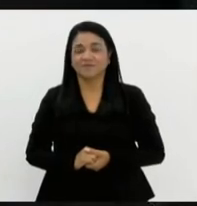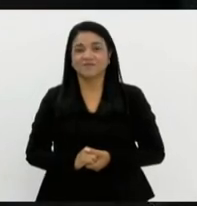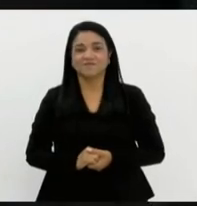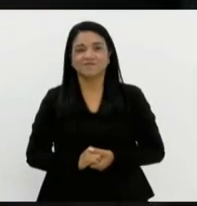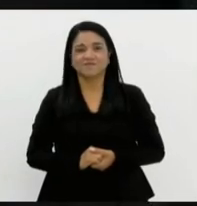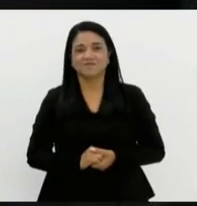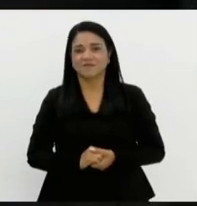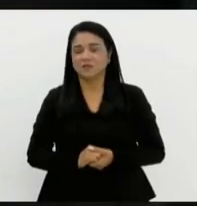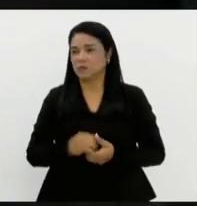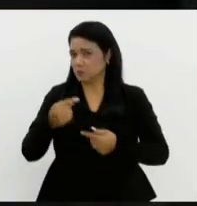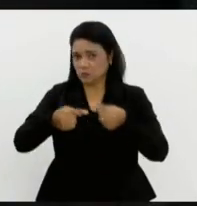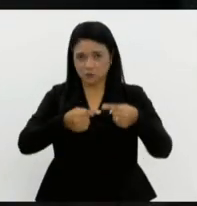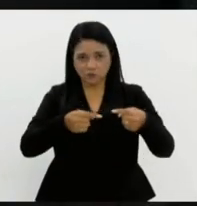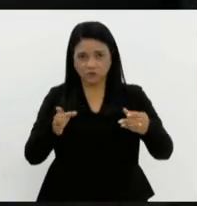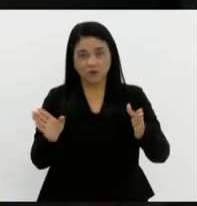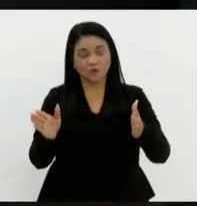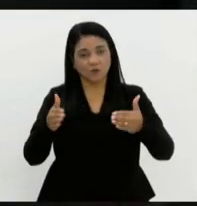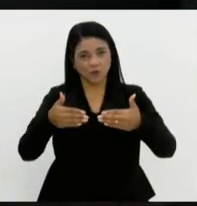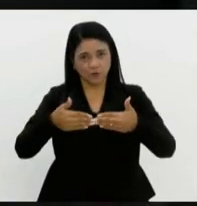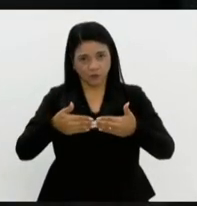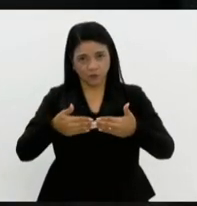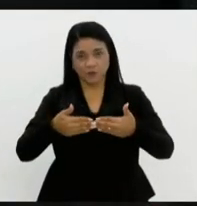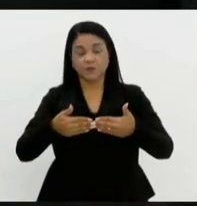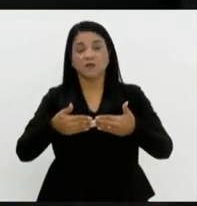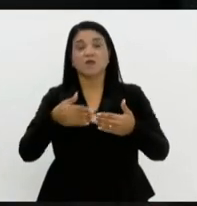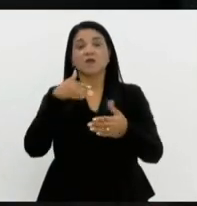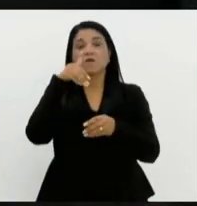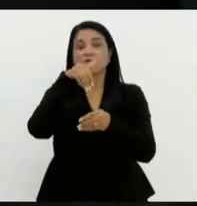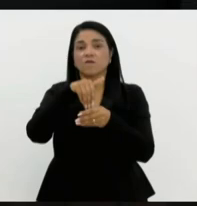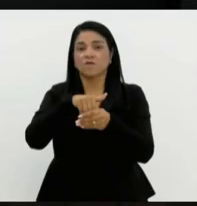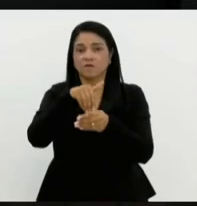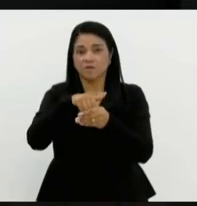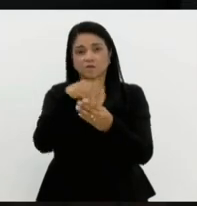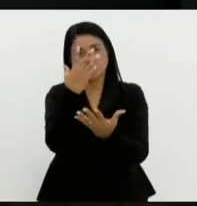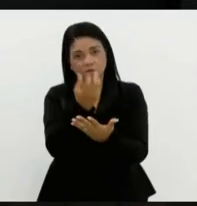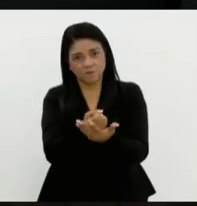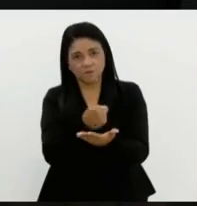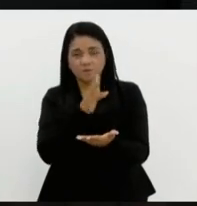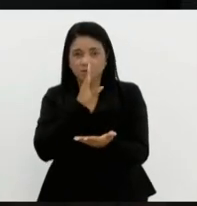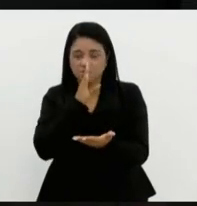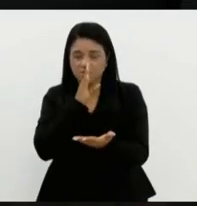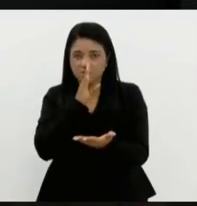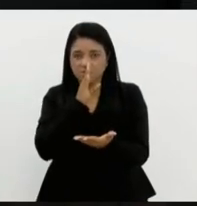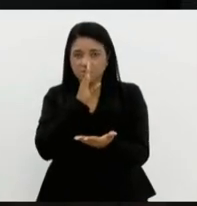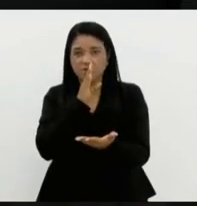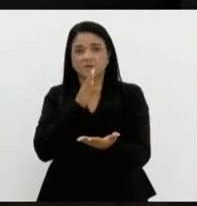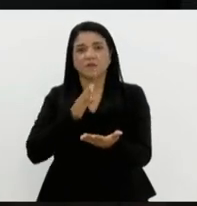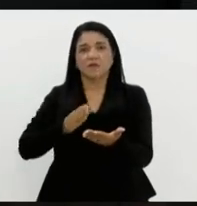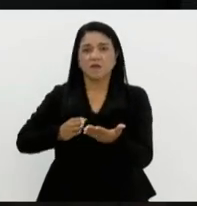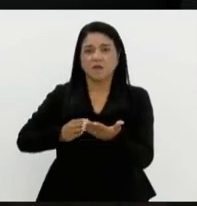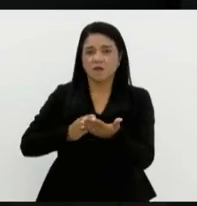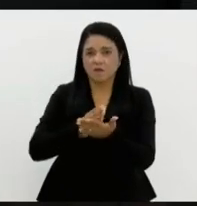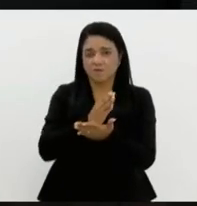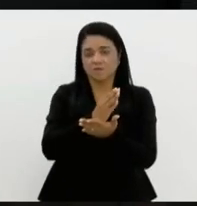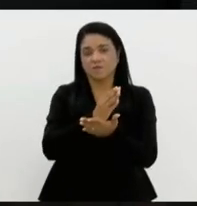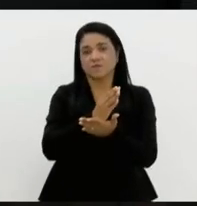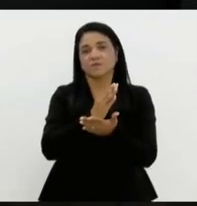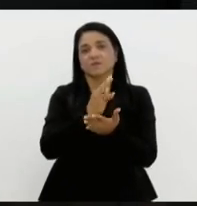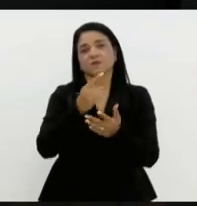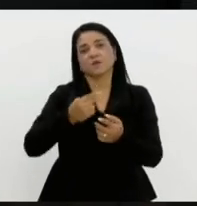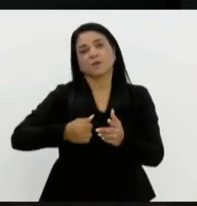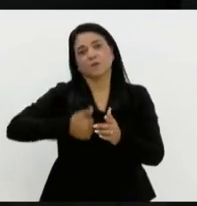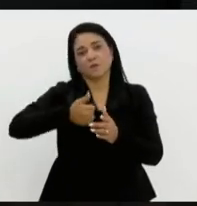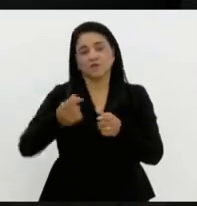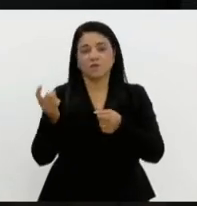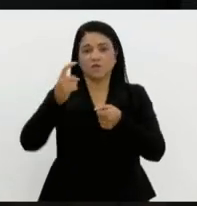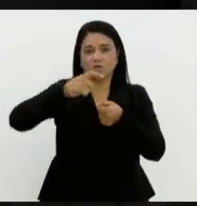Não havendo mais quem queira discutir, encerrada a discussão. Em votação, os senhores que aprovam permaneçam como estão. Aprovado em primeira e